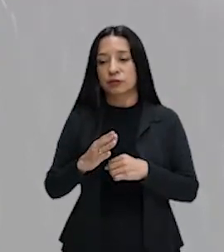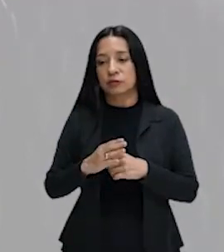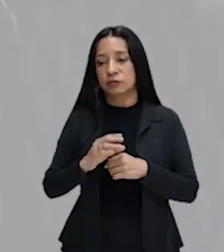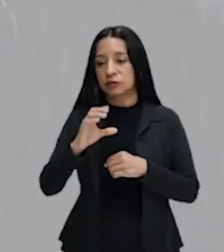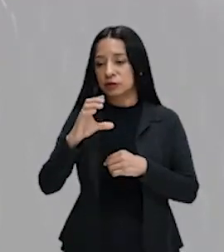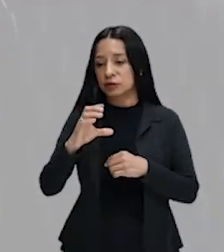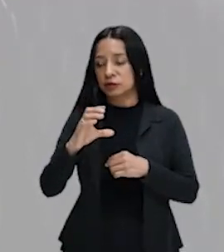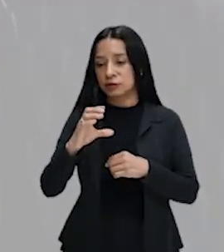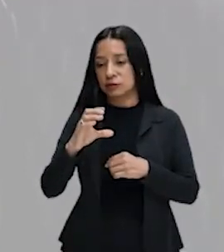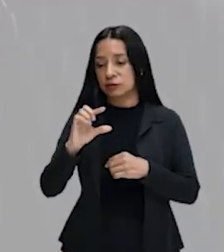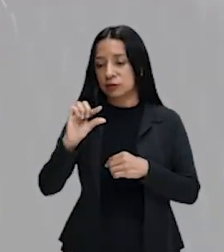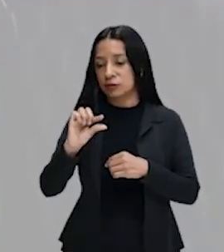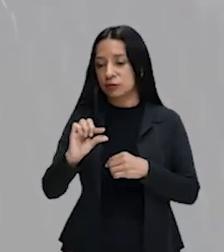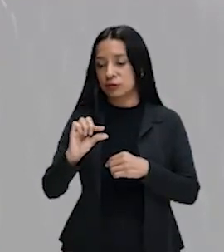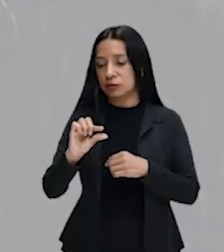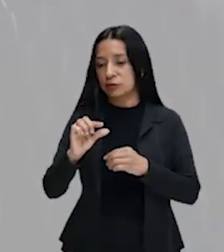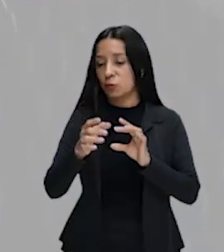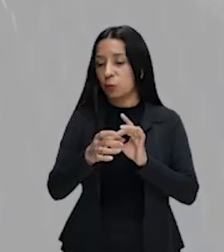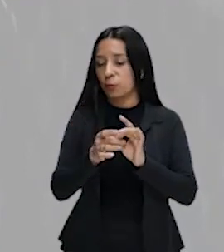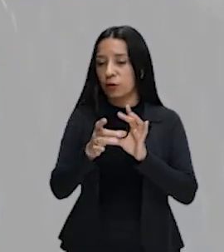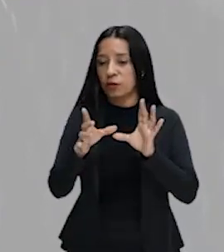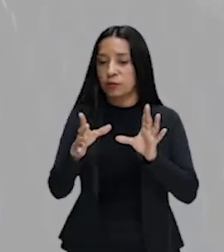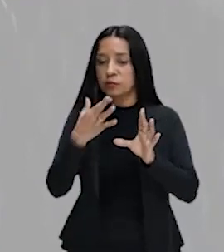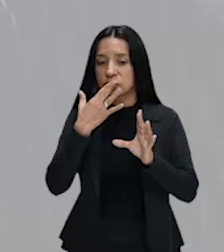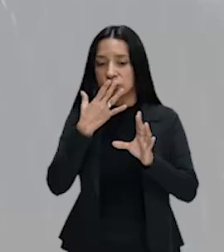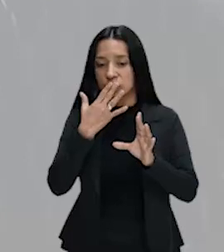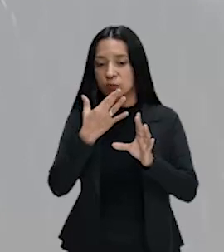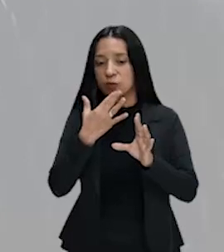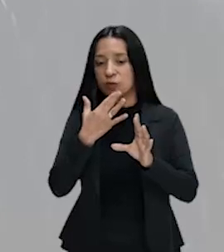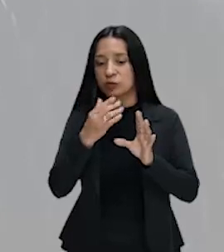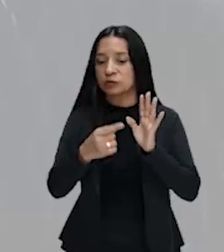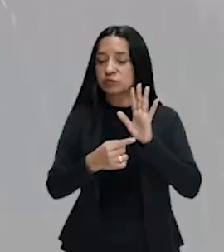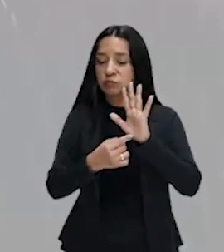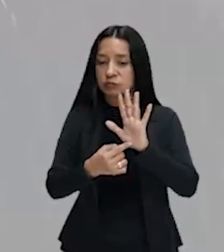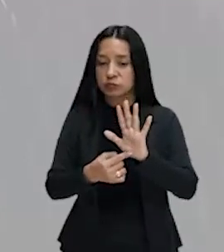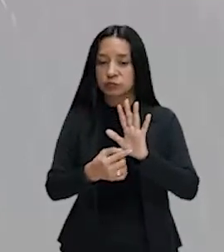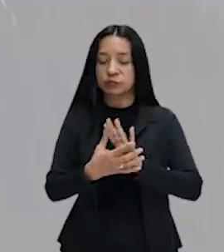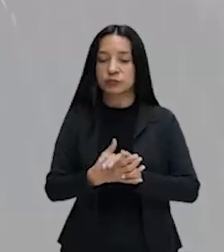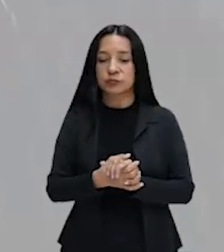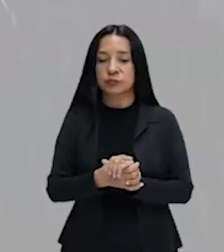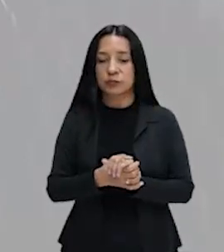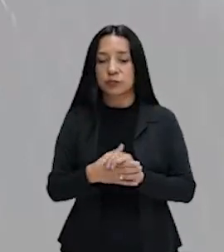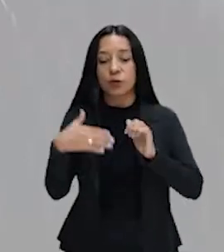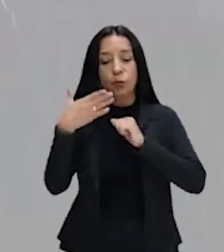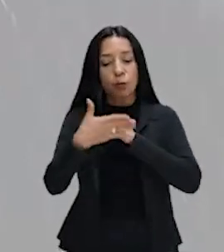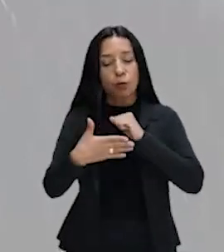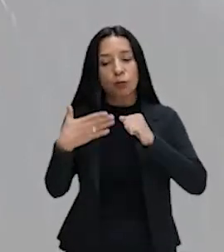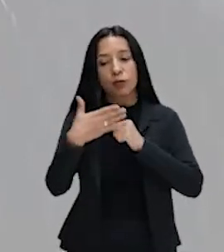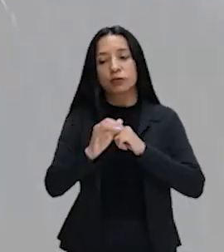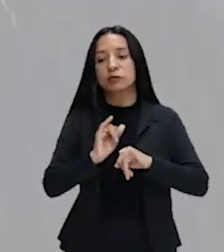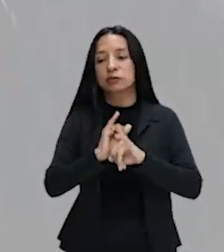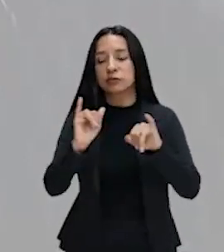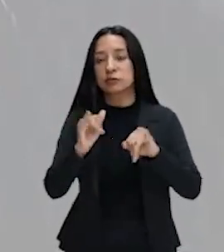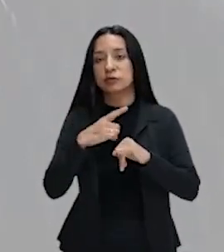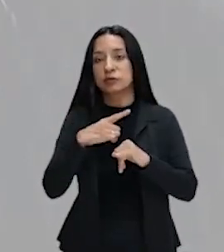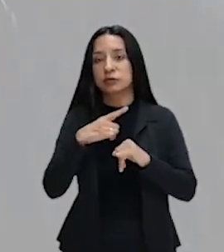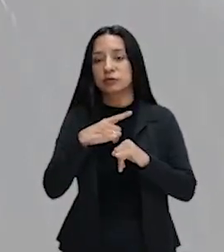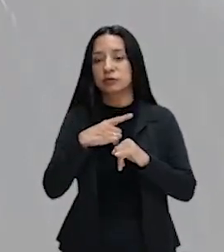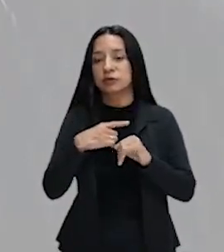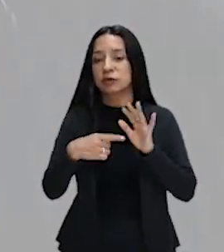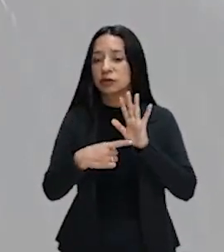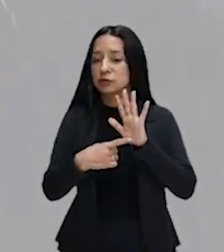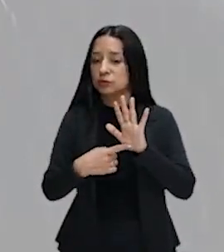ele permite que essas cores aqui sejam manifestadas. Com base nessa informação, a gente tem os